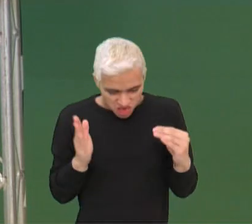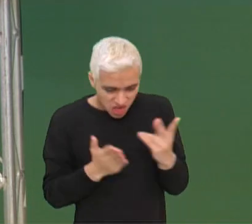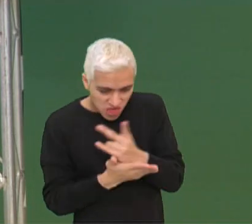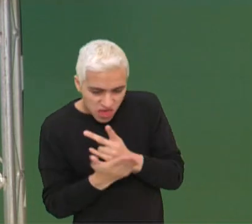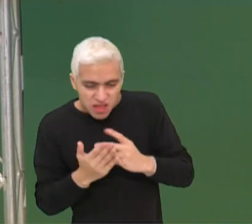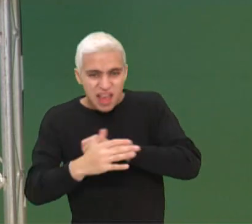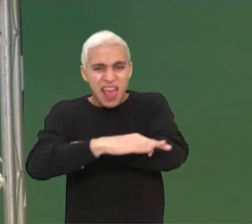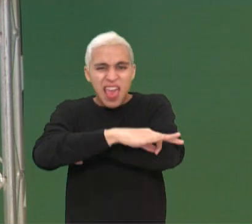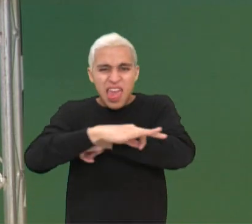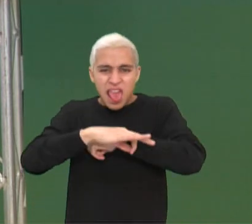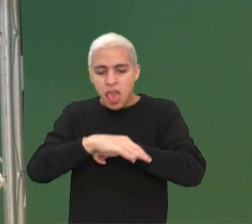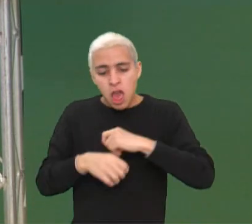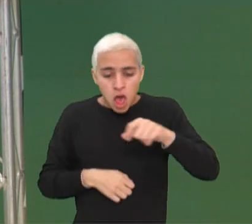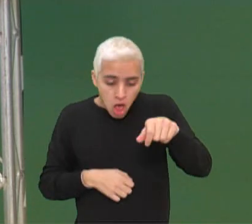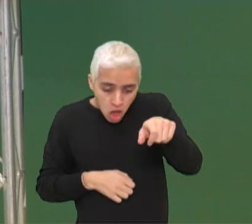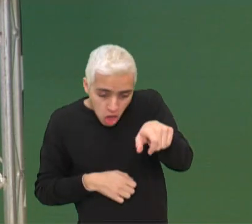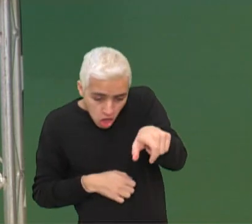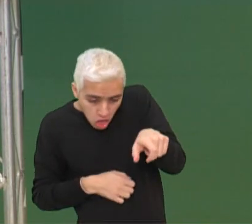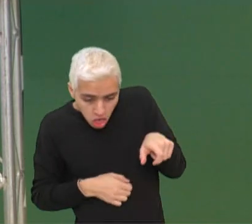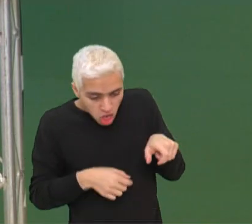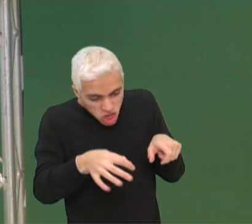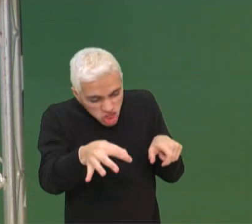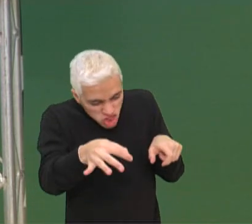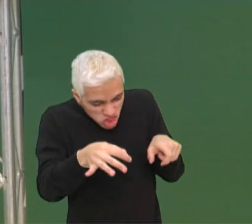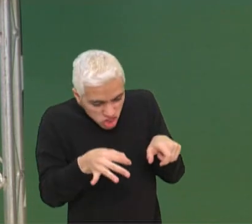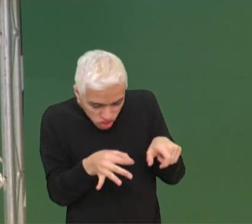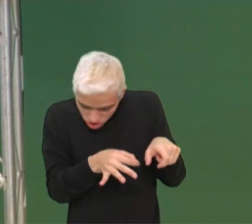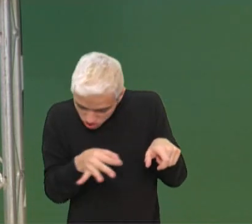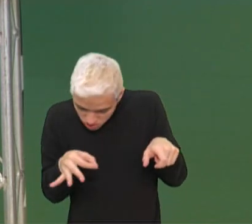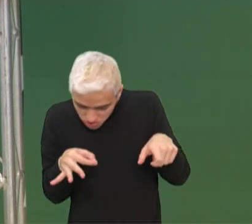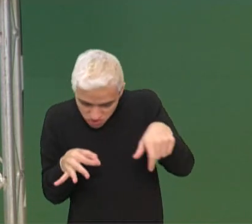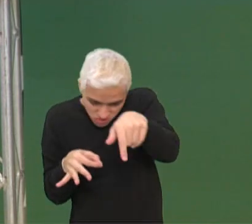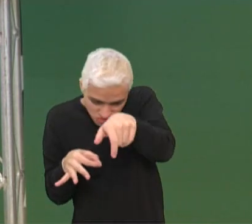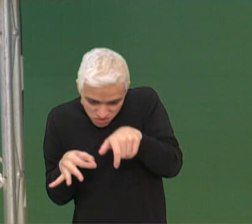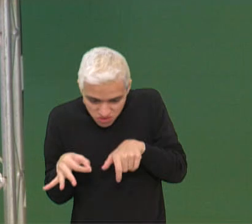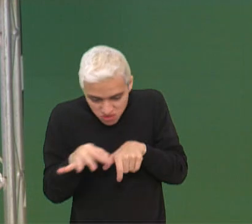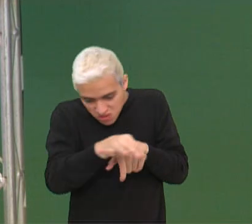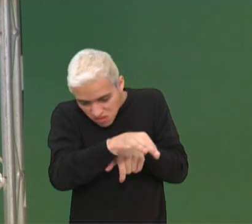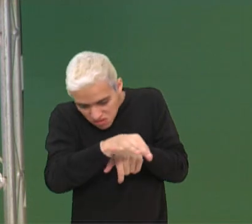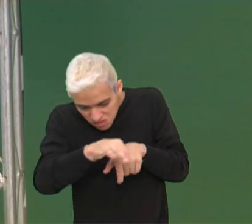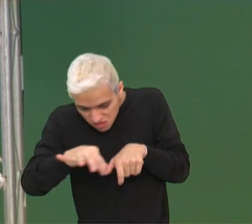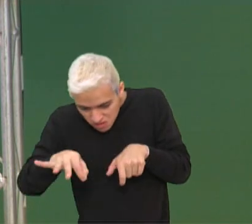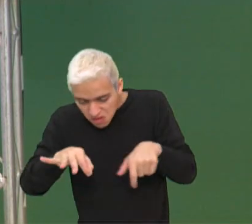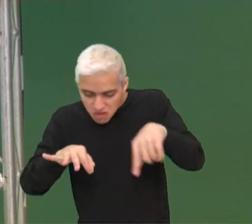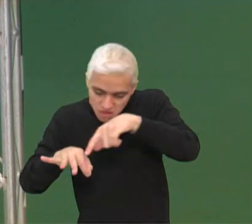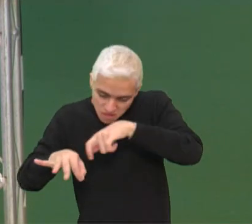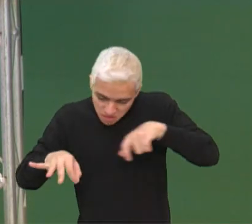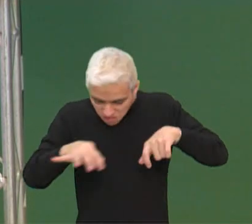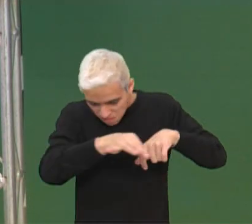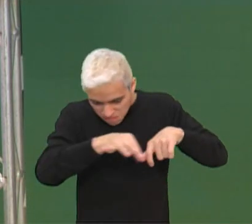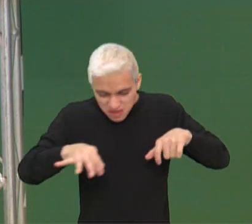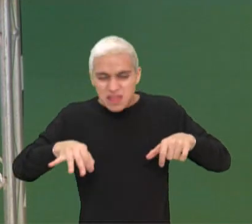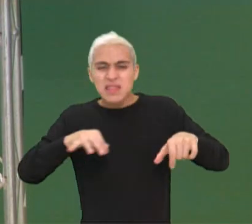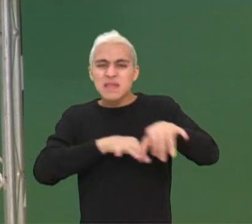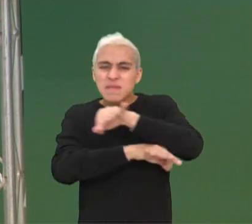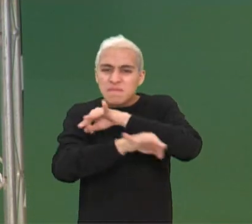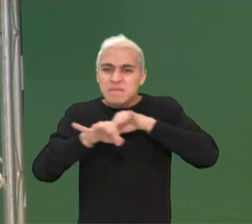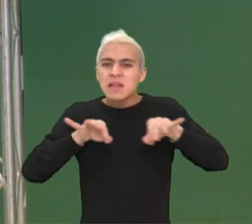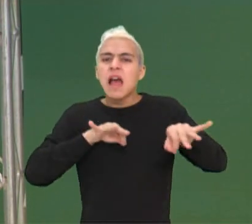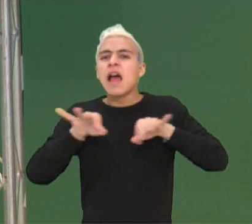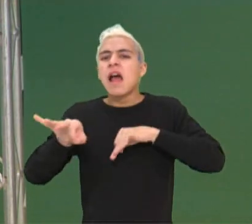bonitinho no seu caderno aí, um quadrado certinho aí para não ficar... Né? desparelho ou ficar torto o teu desenho,